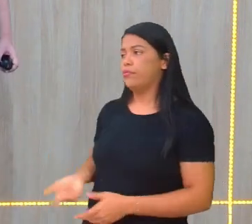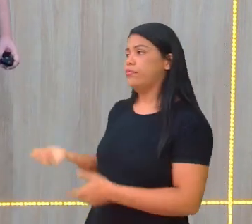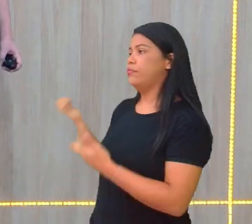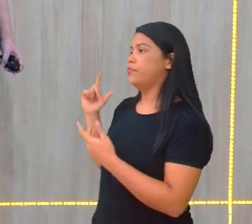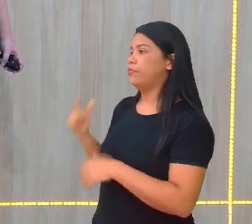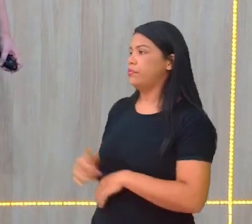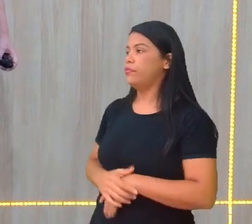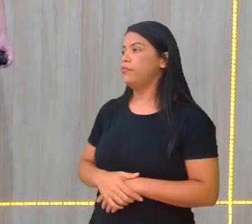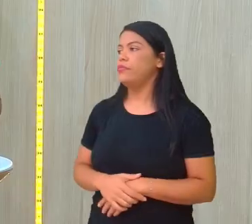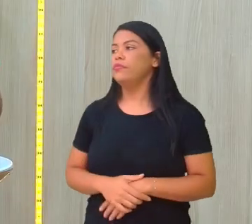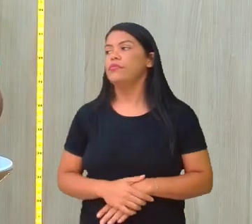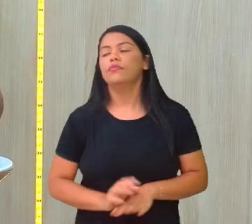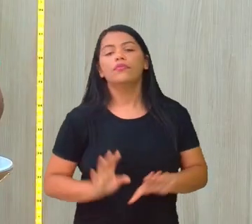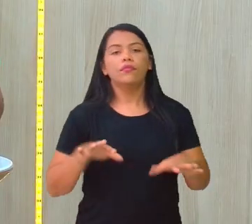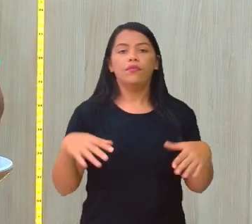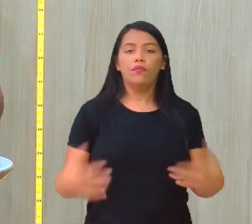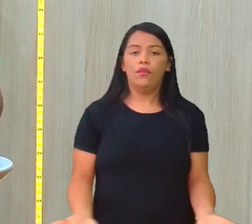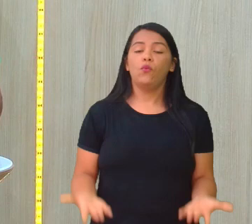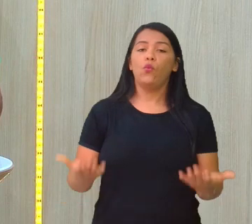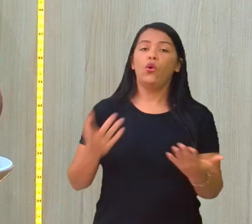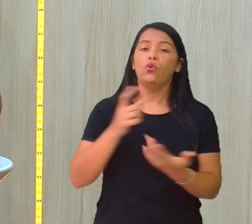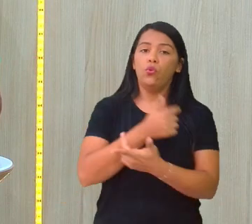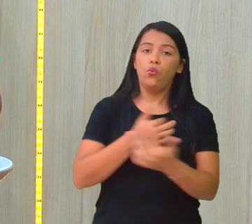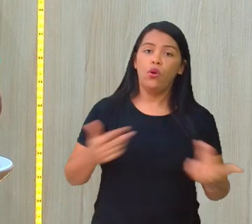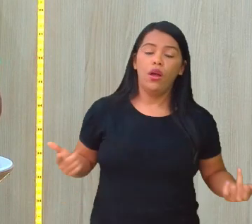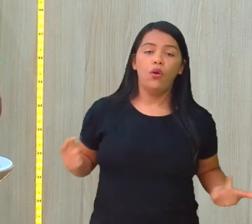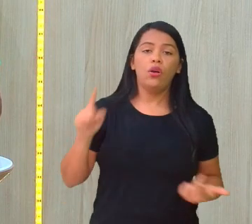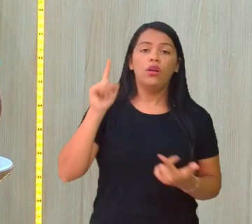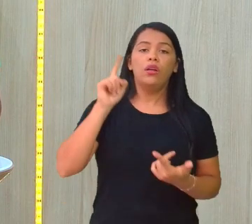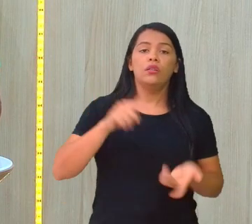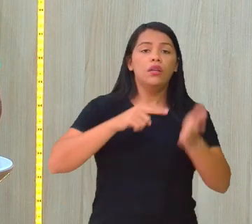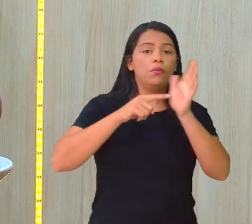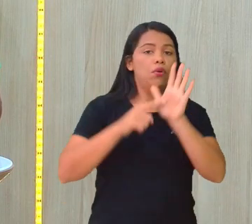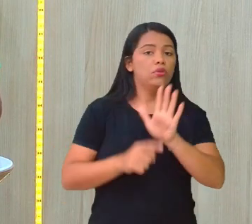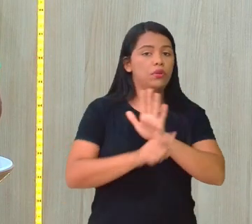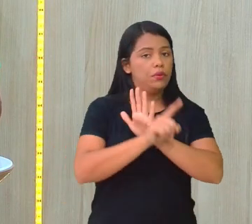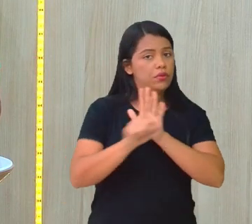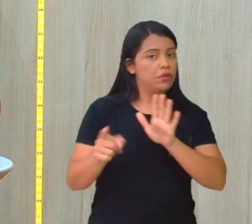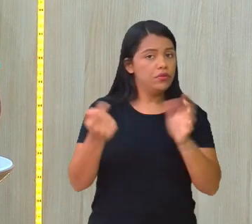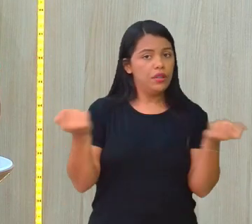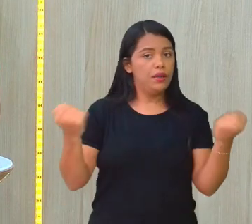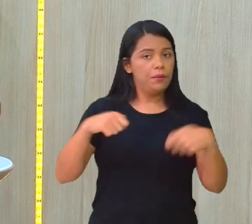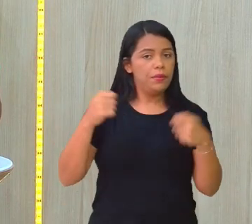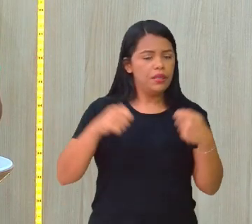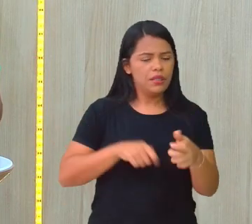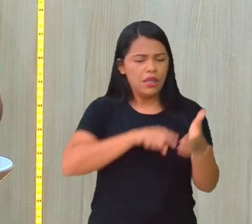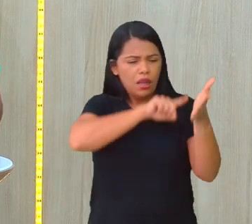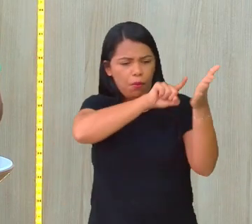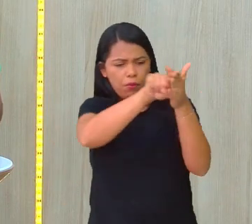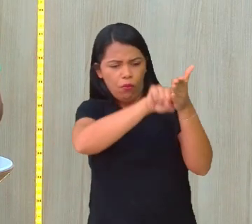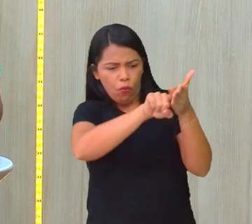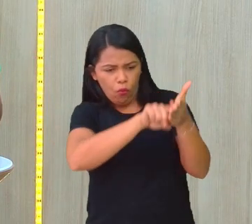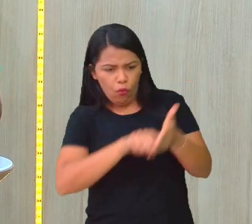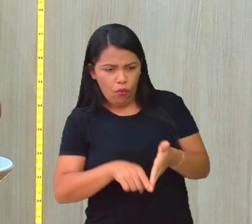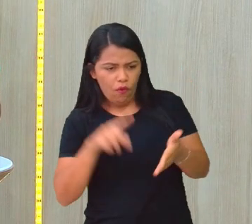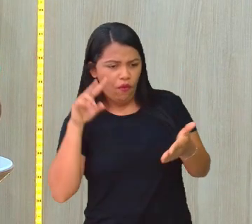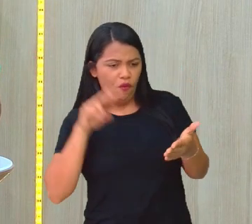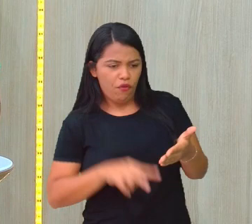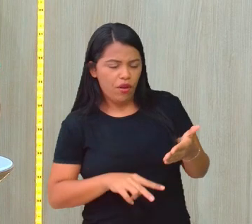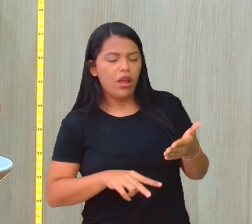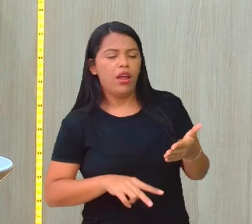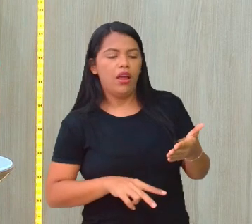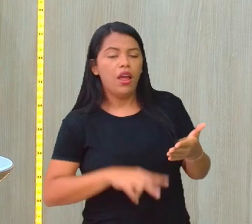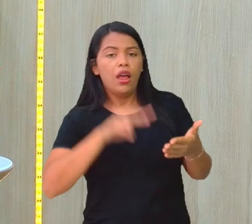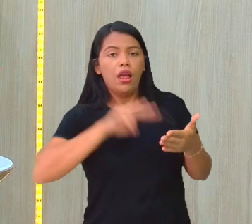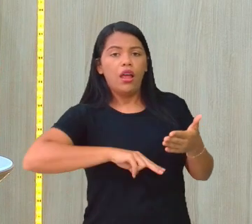uma coisa é apresentada a você, você tem que verificar a fundo, investigar com bastante cuidado,